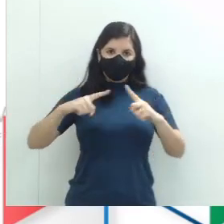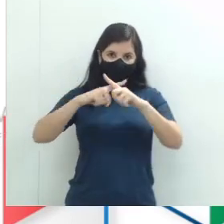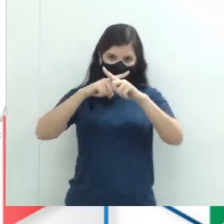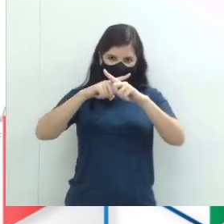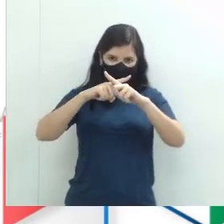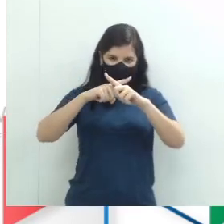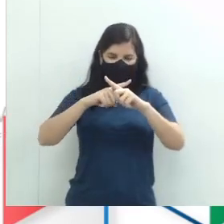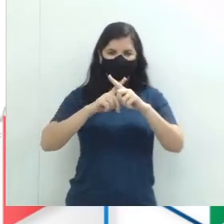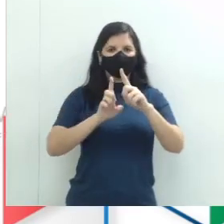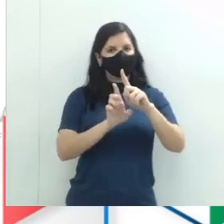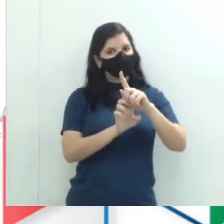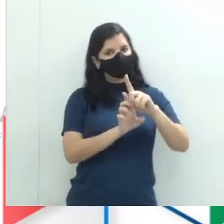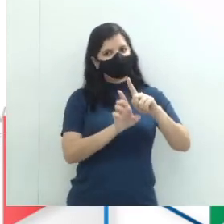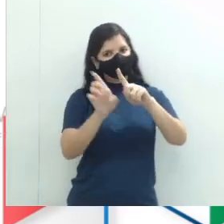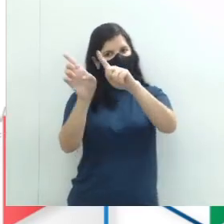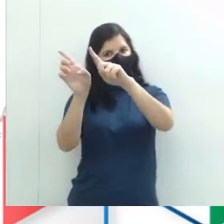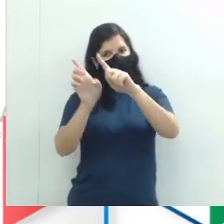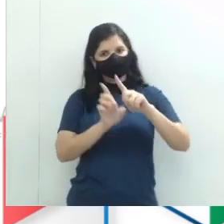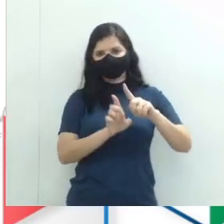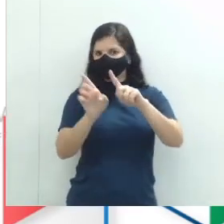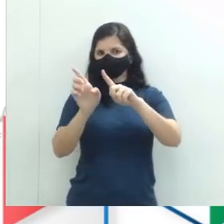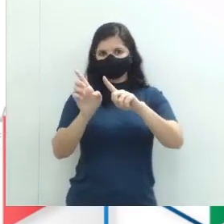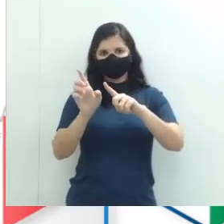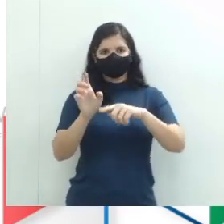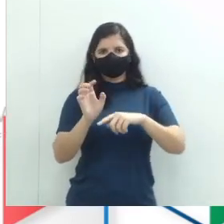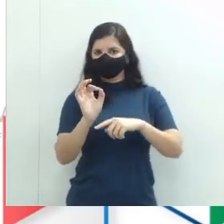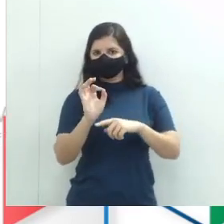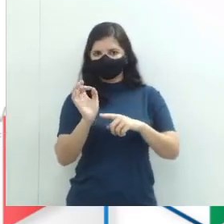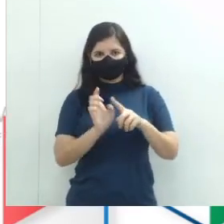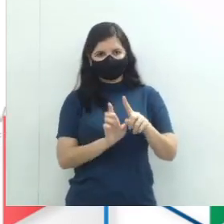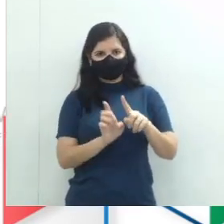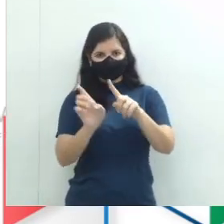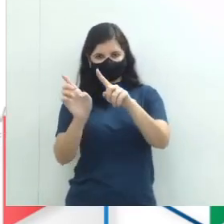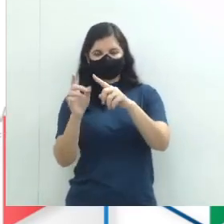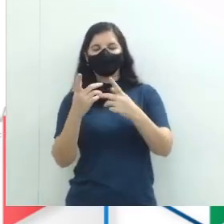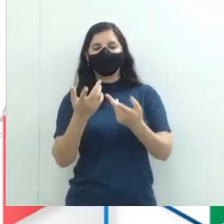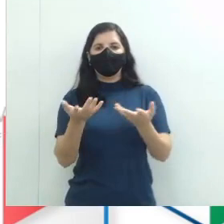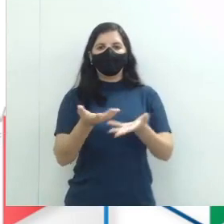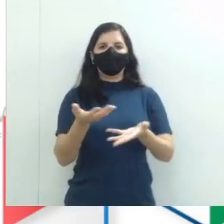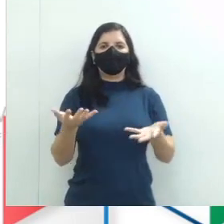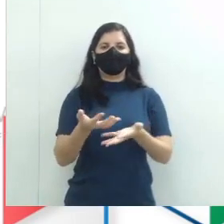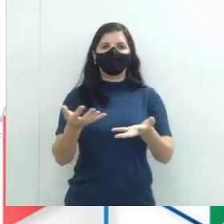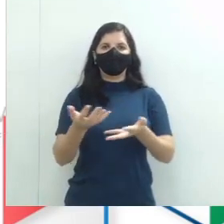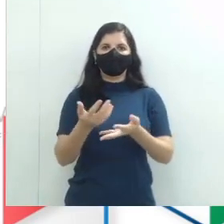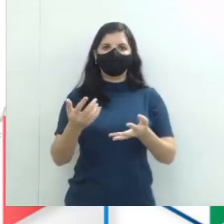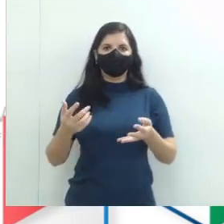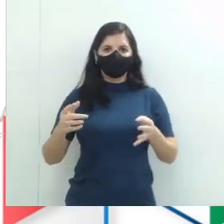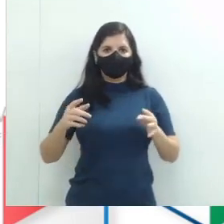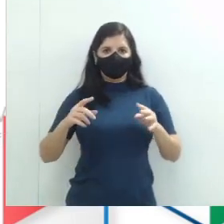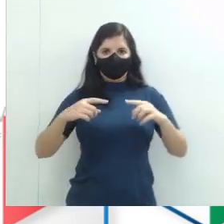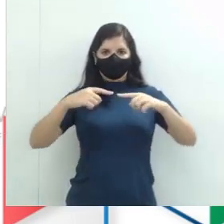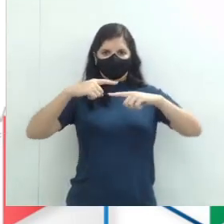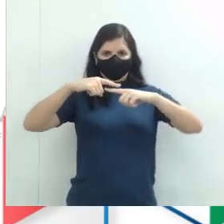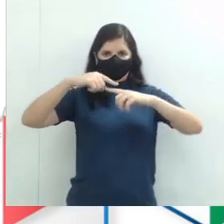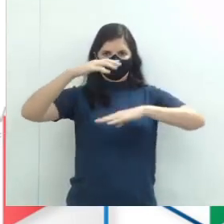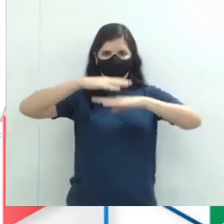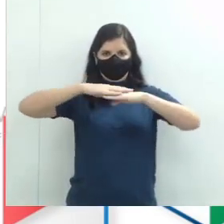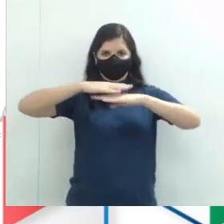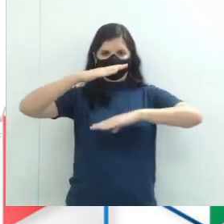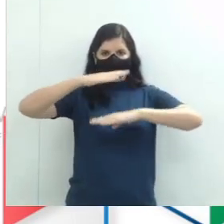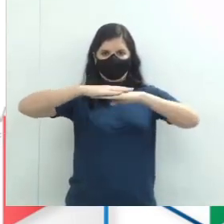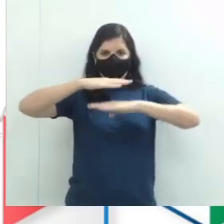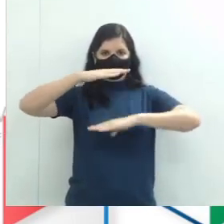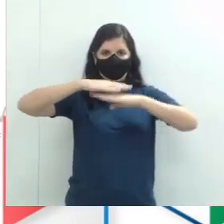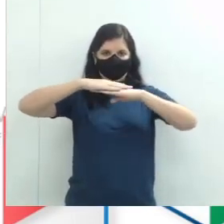cruzam, nós vimos como elas nunca se cruzam, que elas estão paralelas, e agora a gente vai ver quando uma fica sobreposta à outra, é